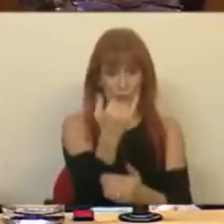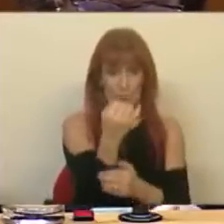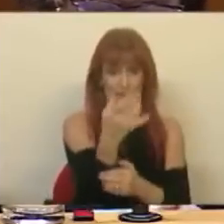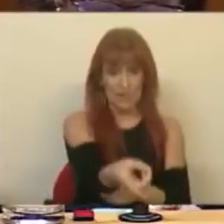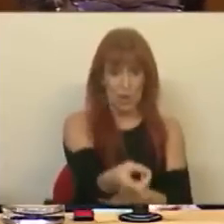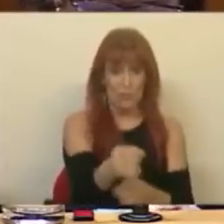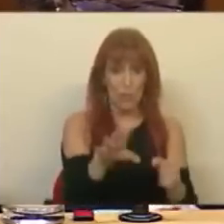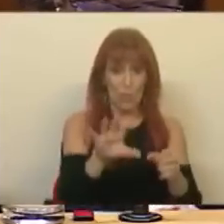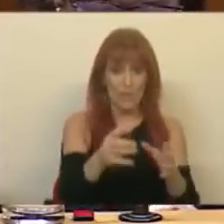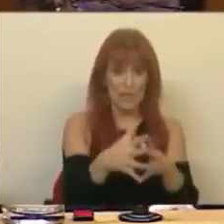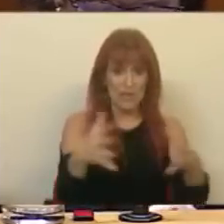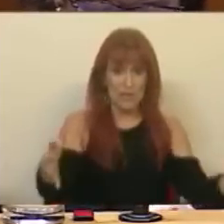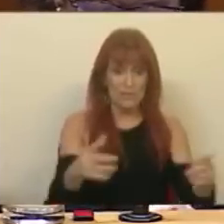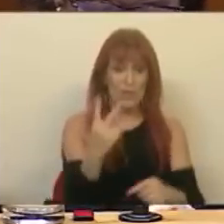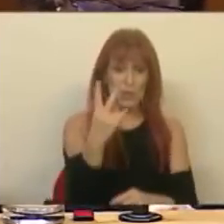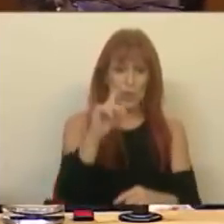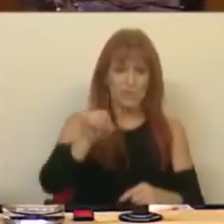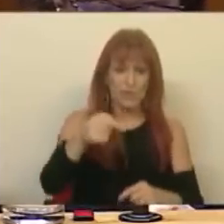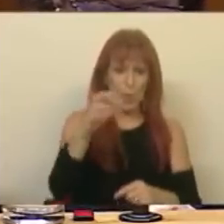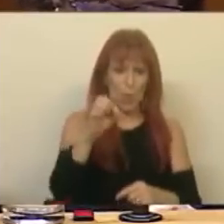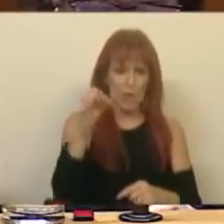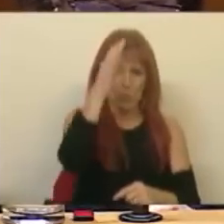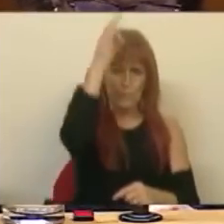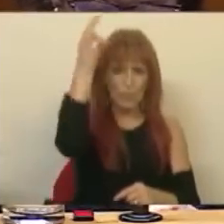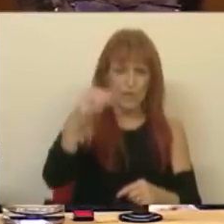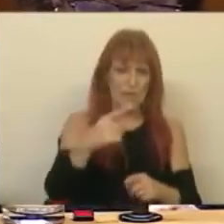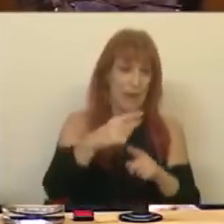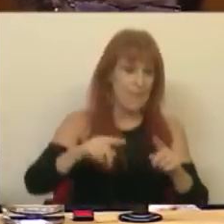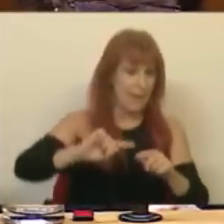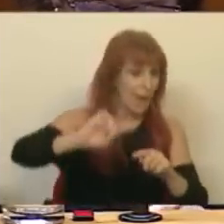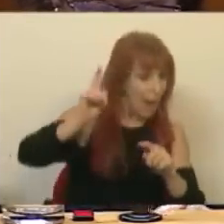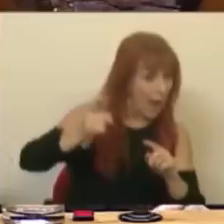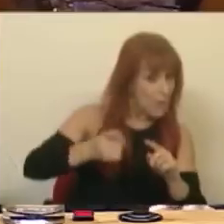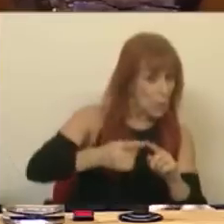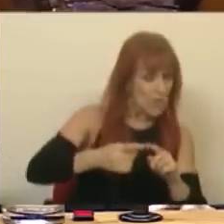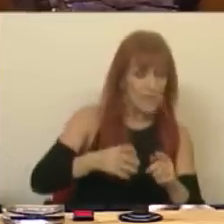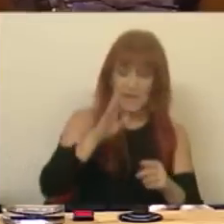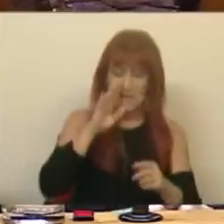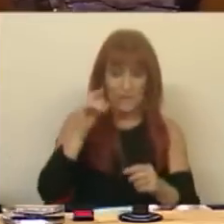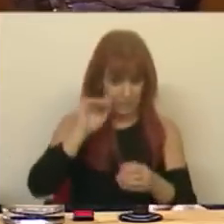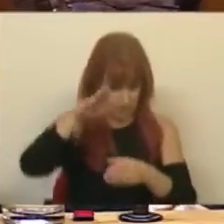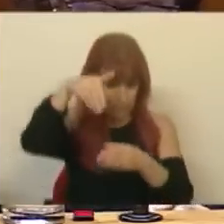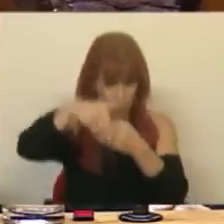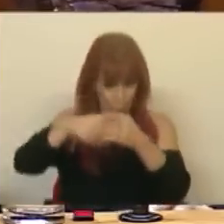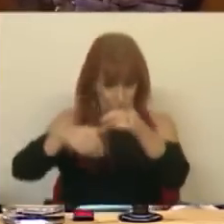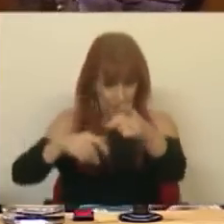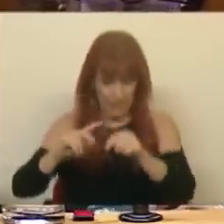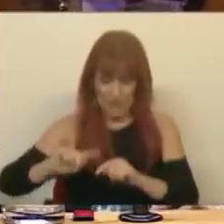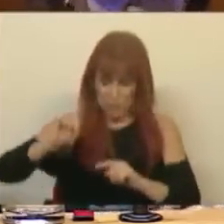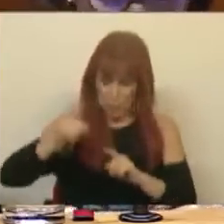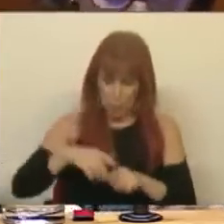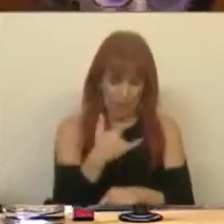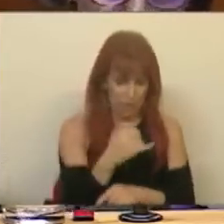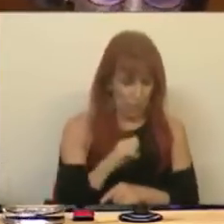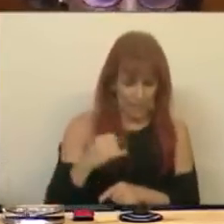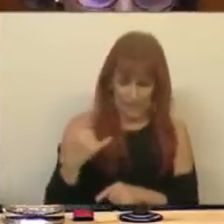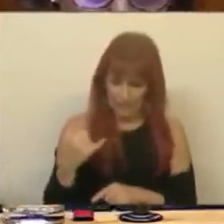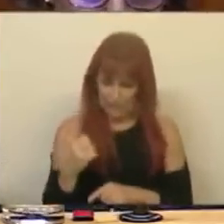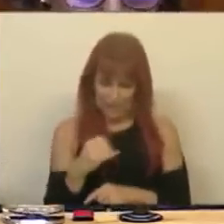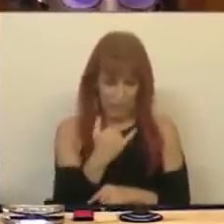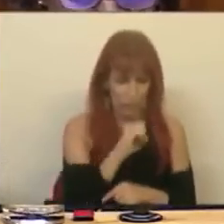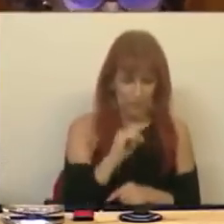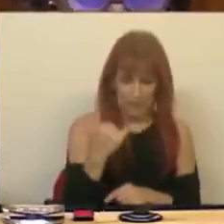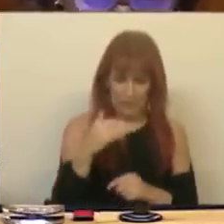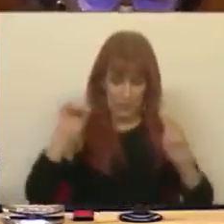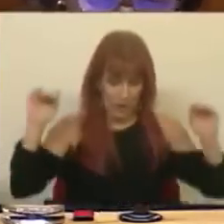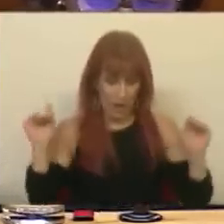o país cresceu 2,8% em média anual e cesamos incluir também os anos 2020 e 2021